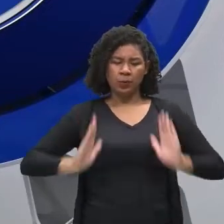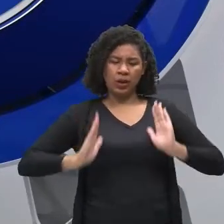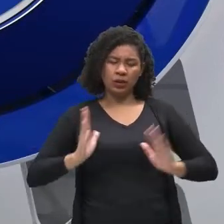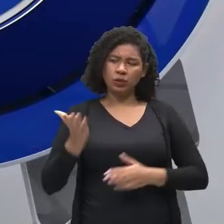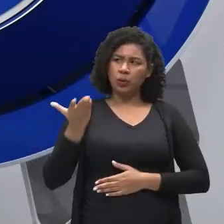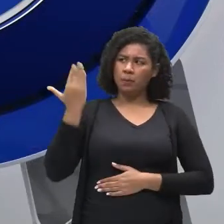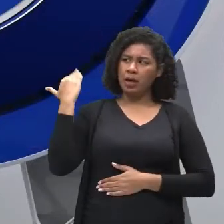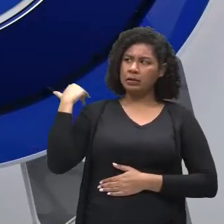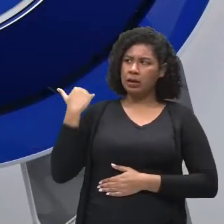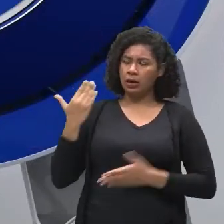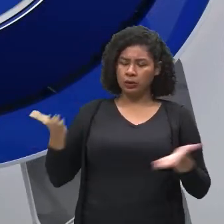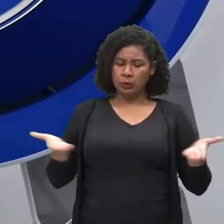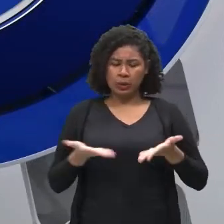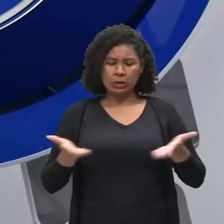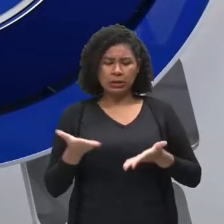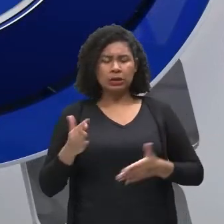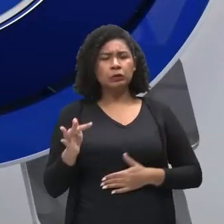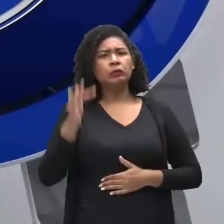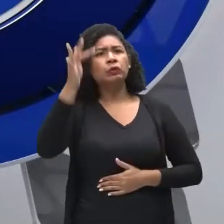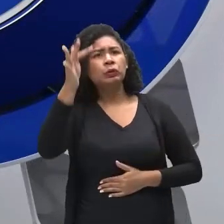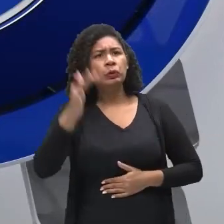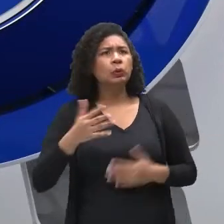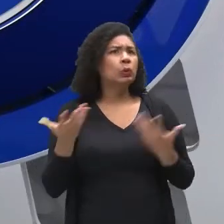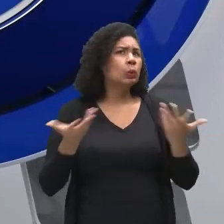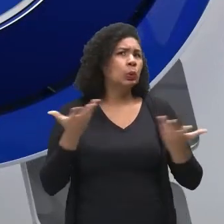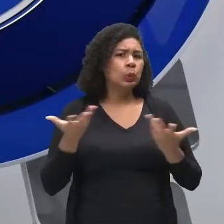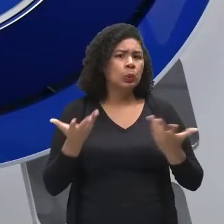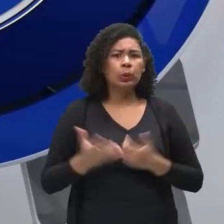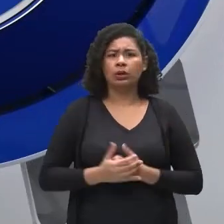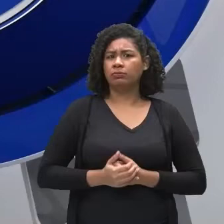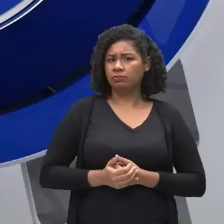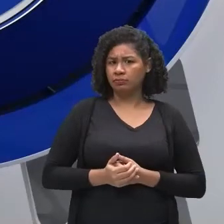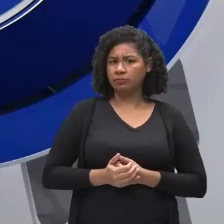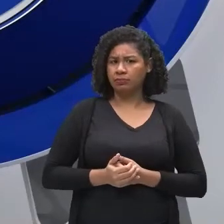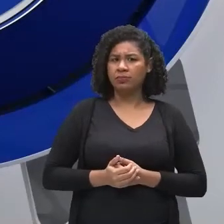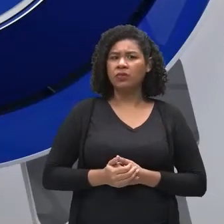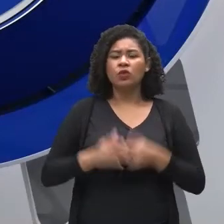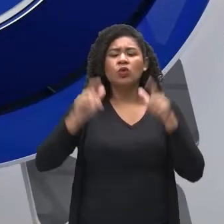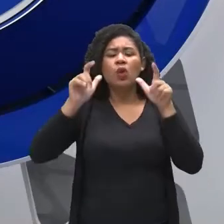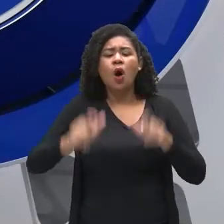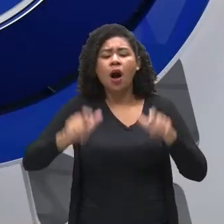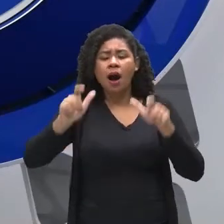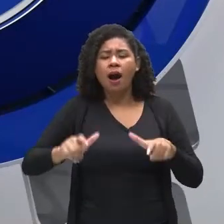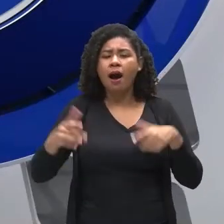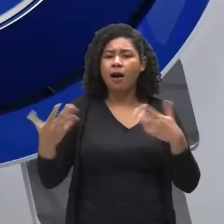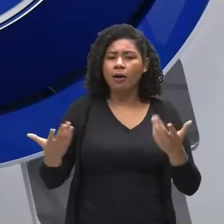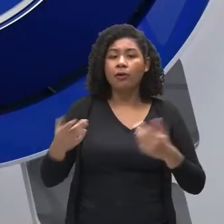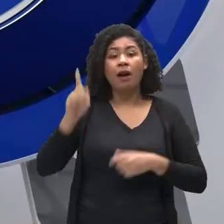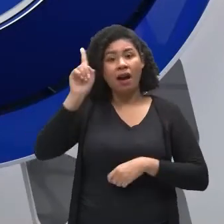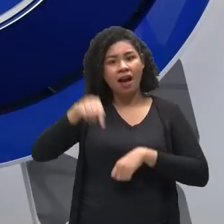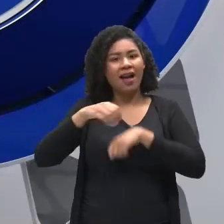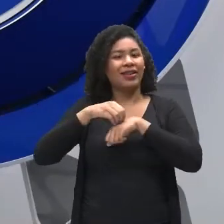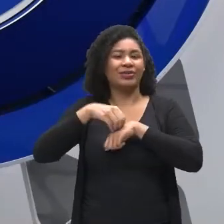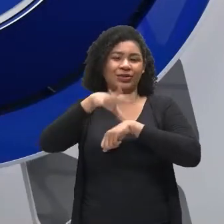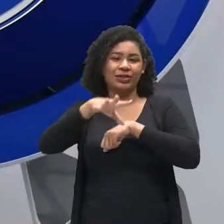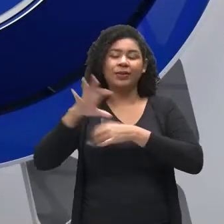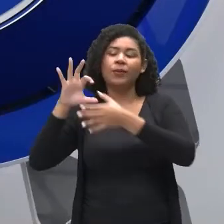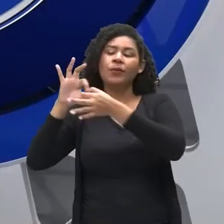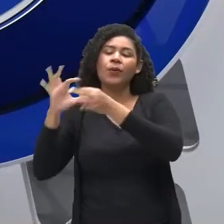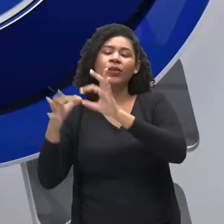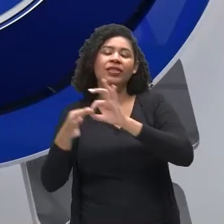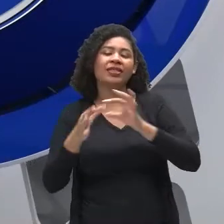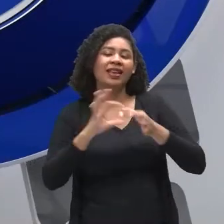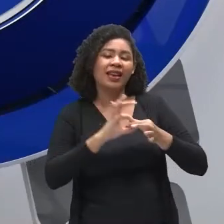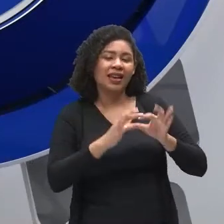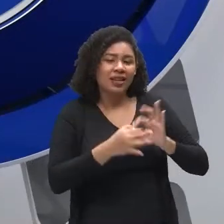Aonde está acontecendo o texto? Qual é o ambiente? Todas essas pistas também, o contexto, né? Aonde